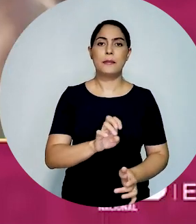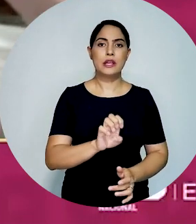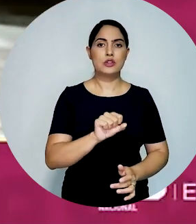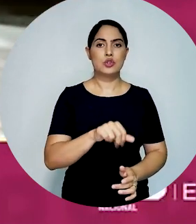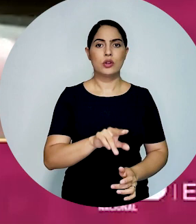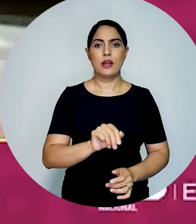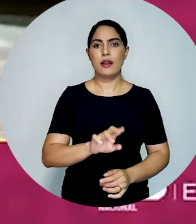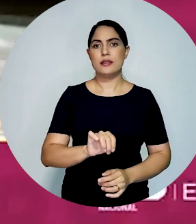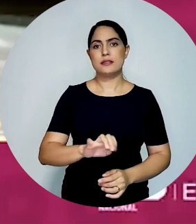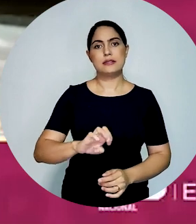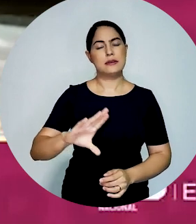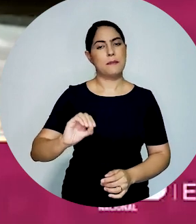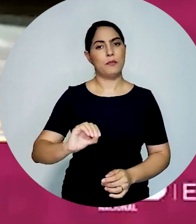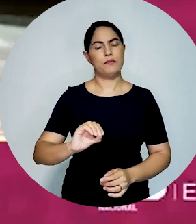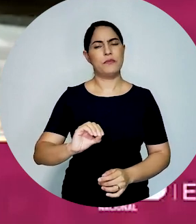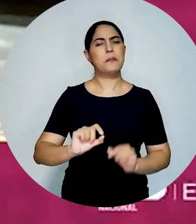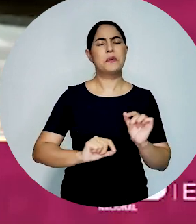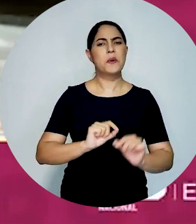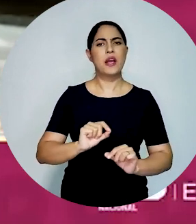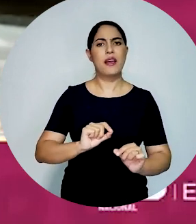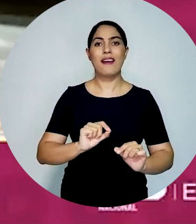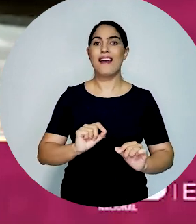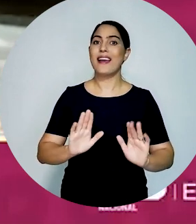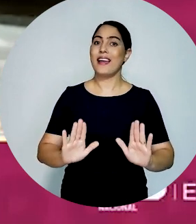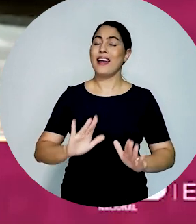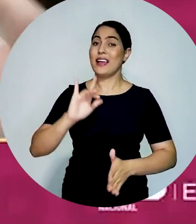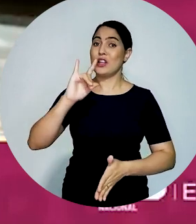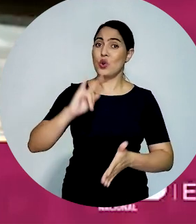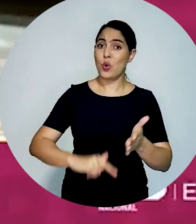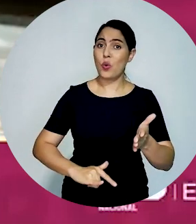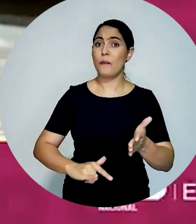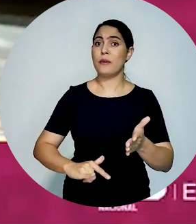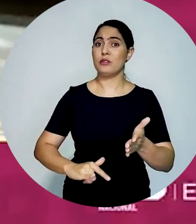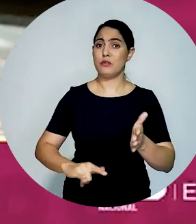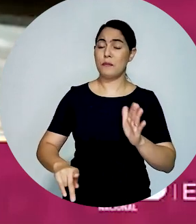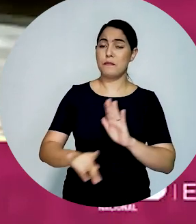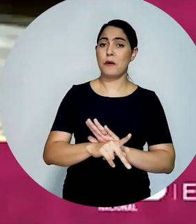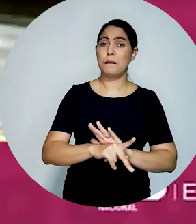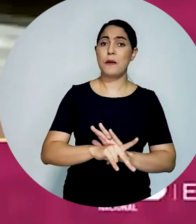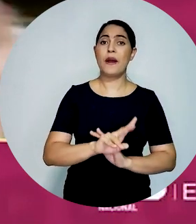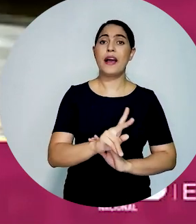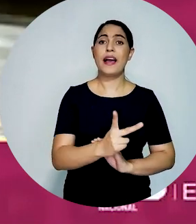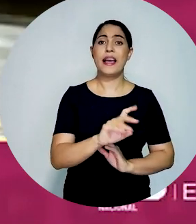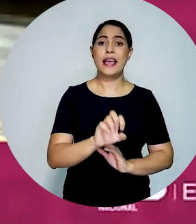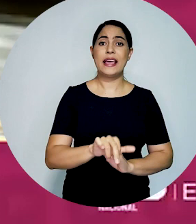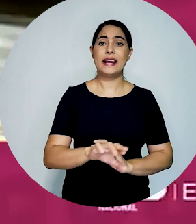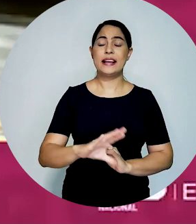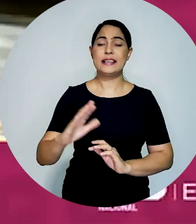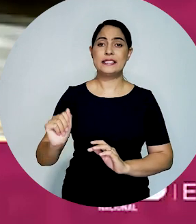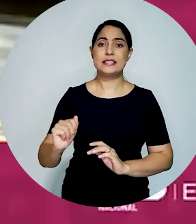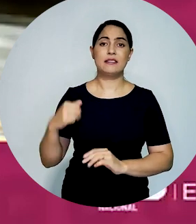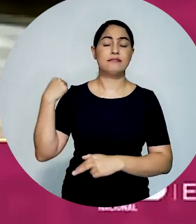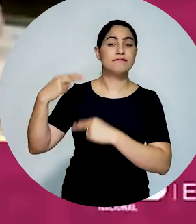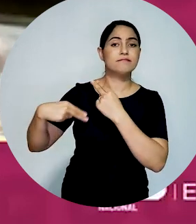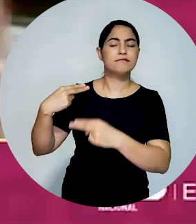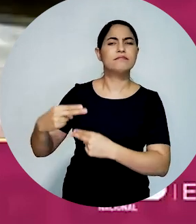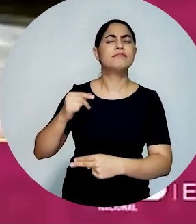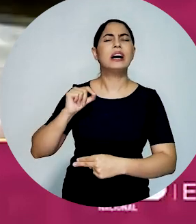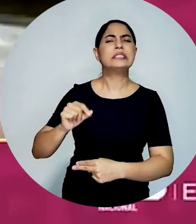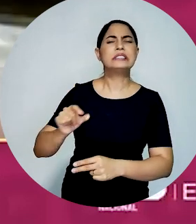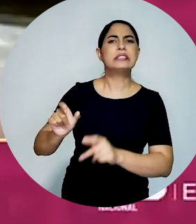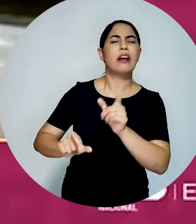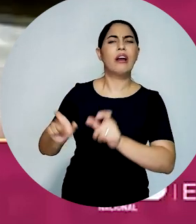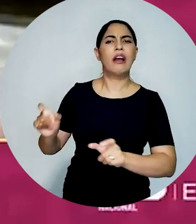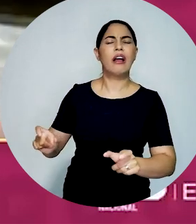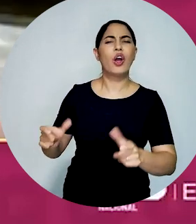para a herança. Bum. E essa herança se entende o quê? Quem são os beneficiários da herança? Olha